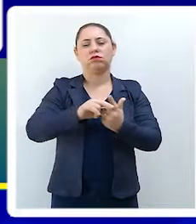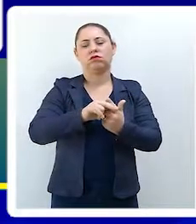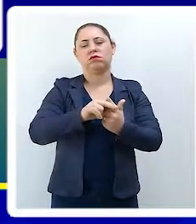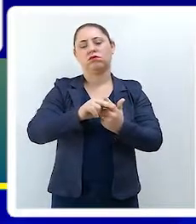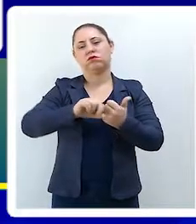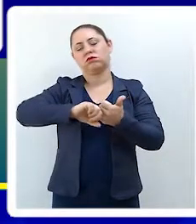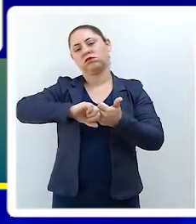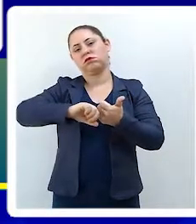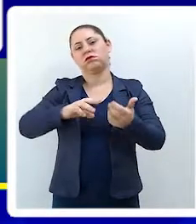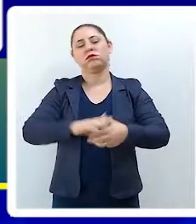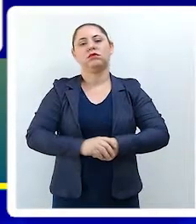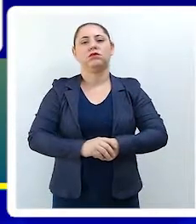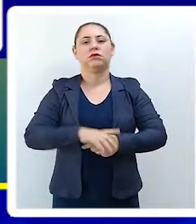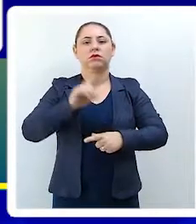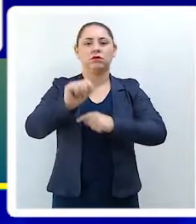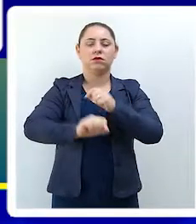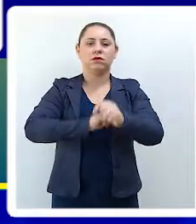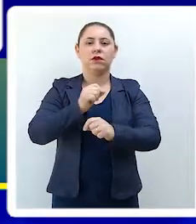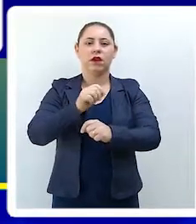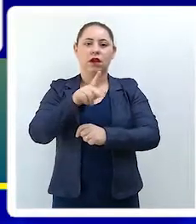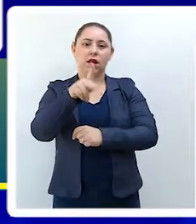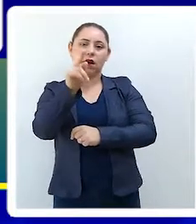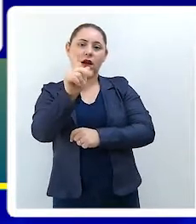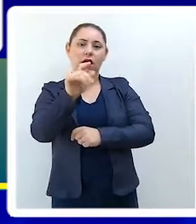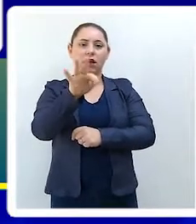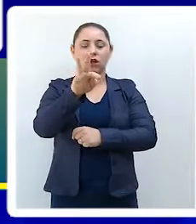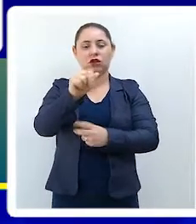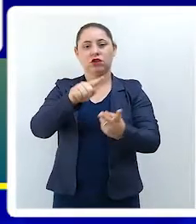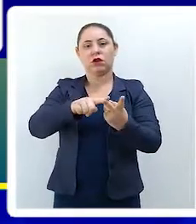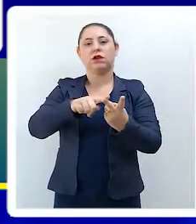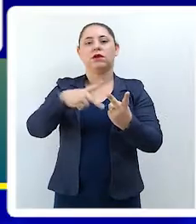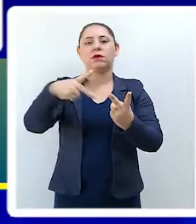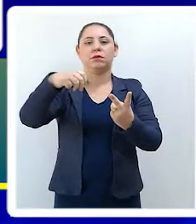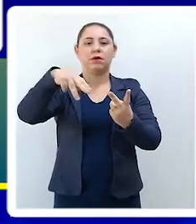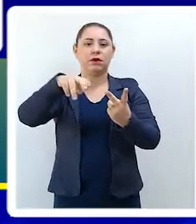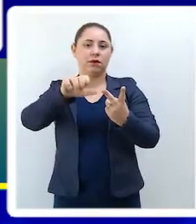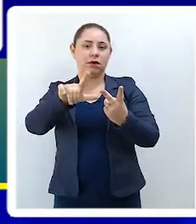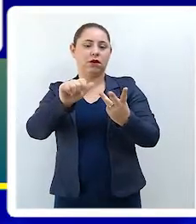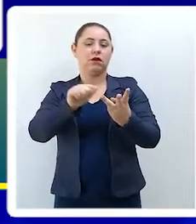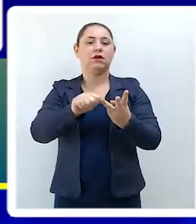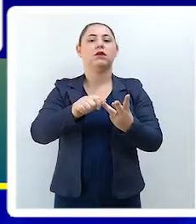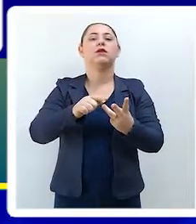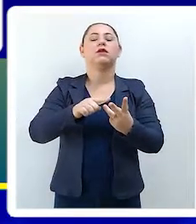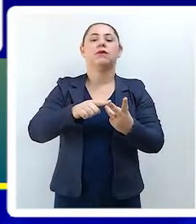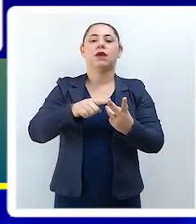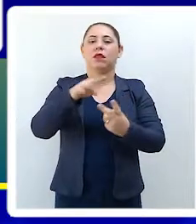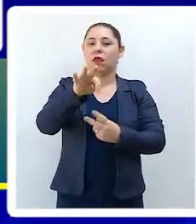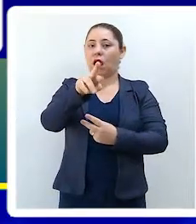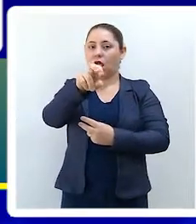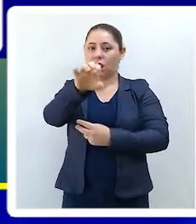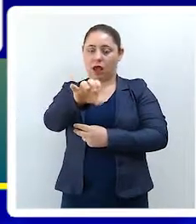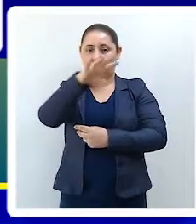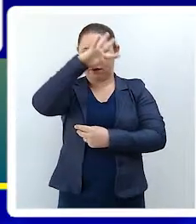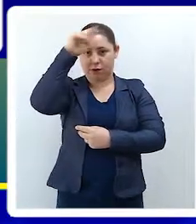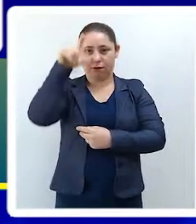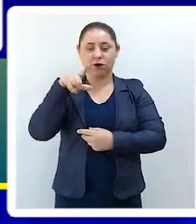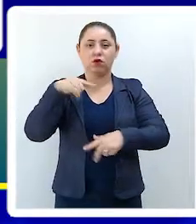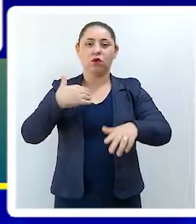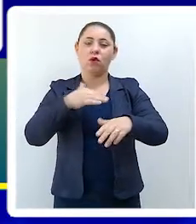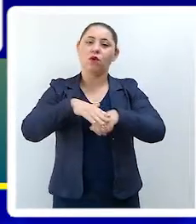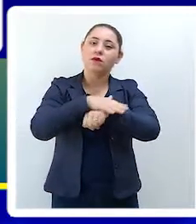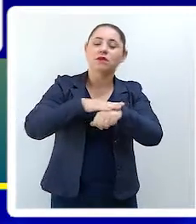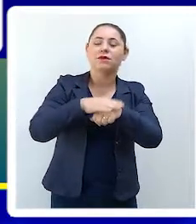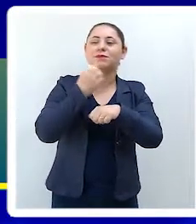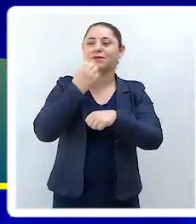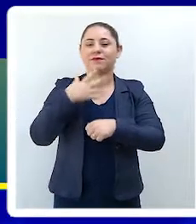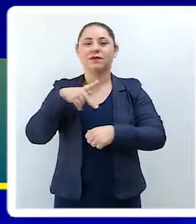E é disso que nós vamos falar hoje. Eu estou com a Kátia Souza e a Pamela Gomes, elas que são servidoras públicas do TRAMS, conversarão com a gente